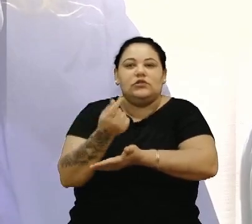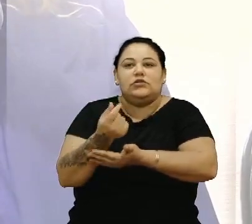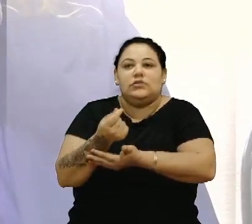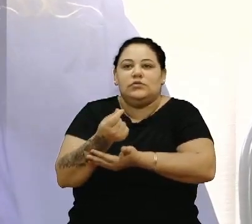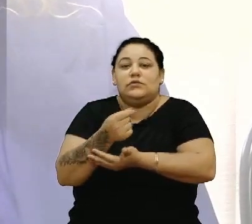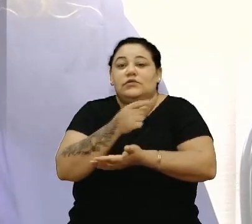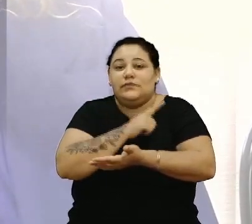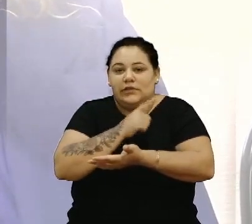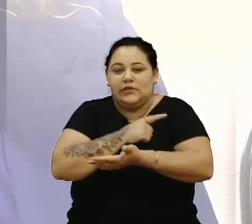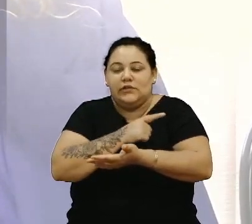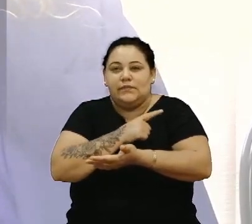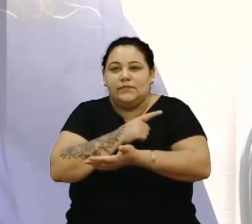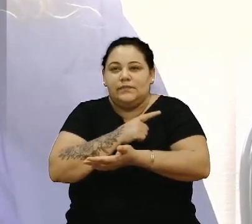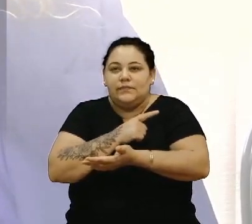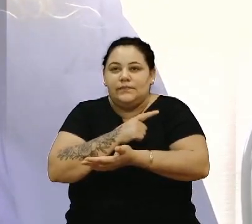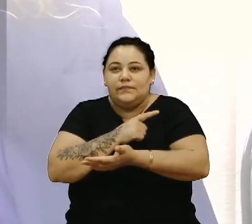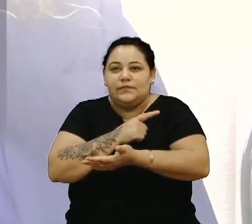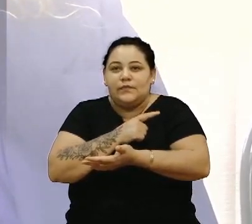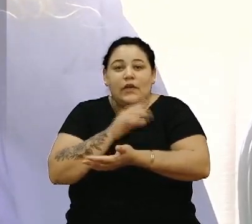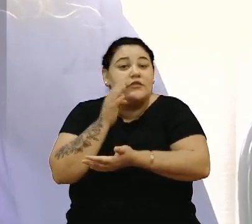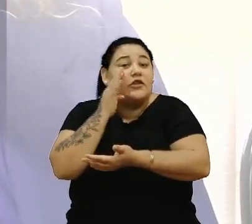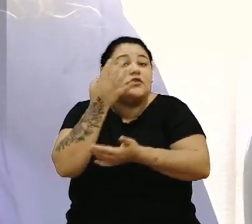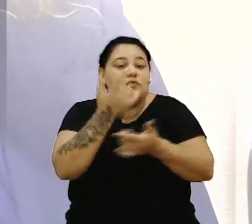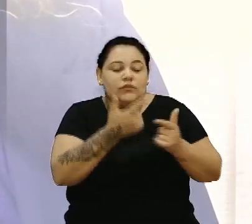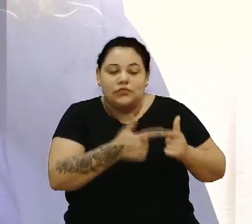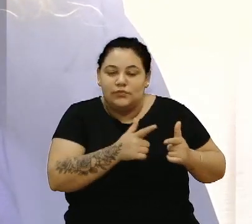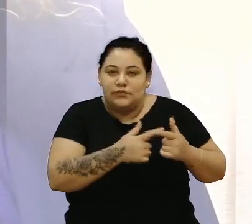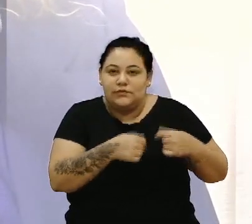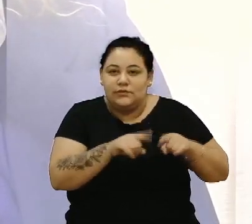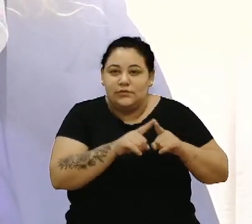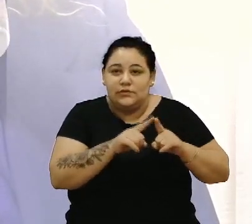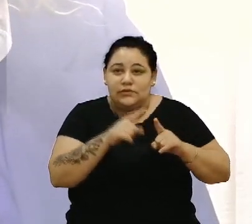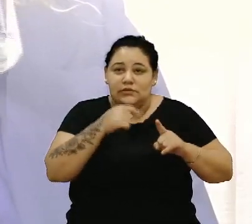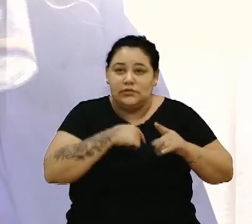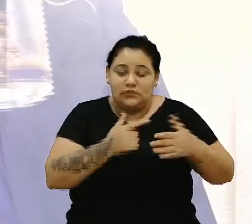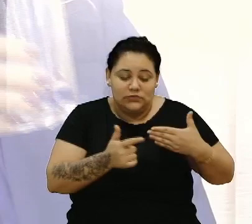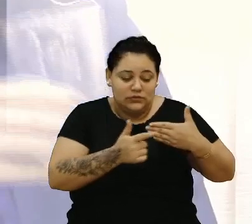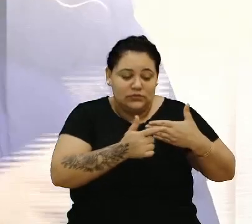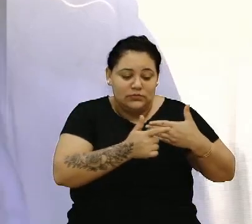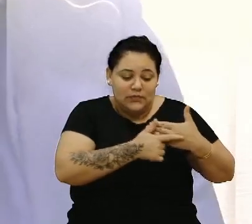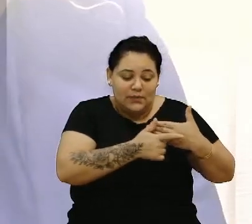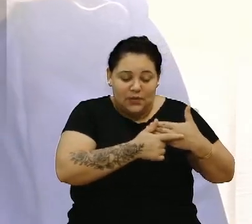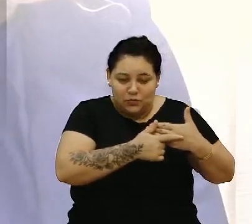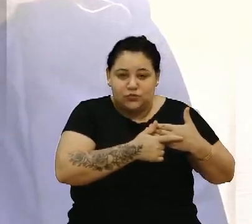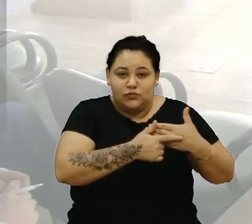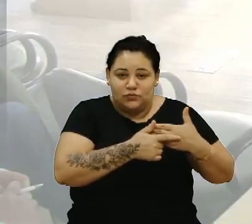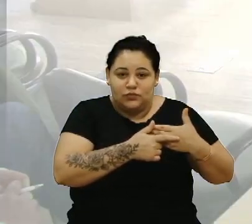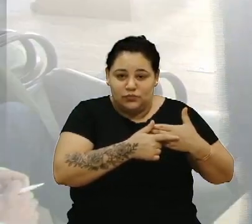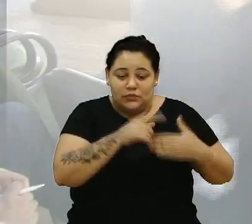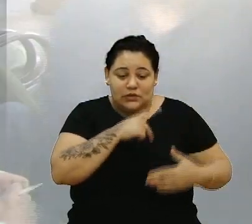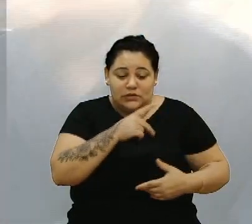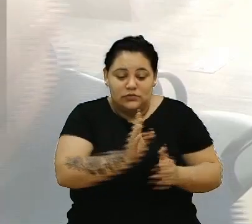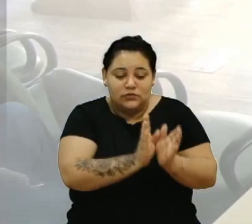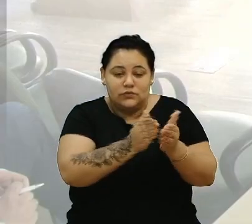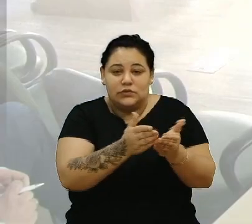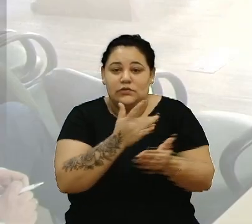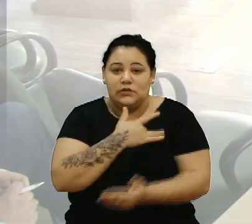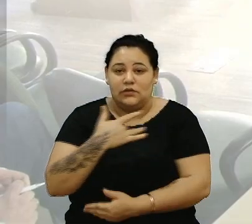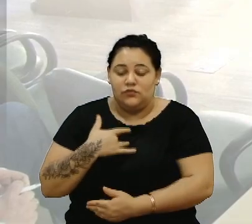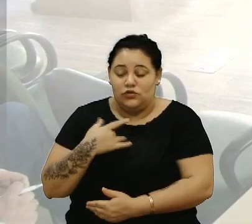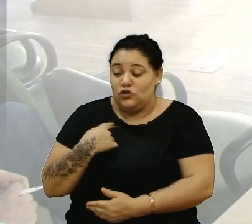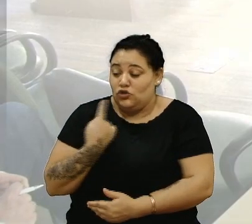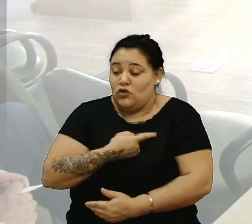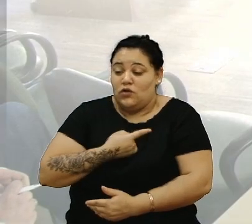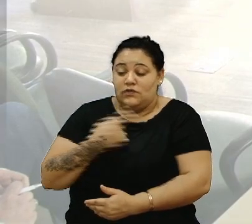ter condições de resolver os problemas, e eu, como presidente da Comissão de Saúde, nós, vereadores, vamos receber menos cobranças,